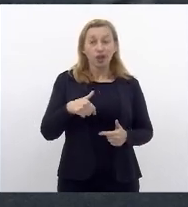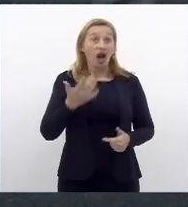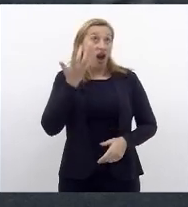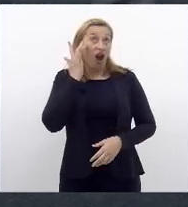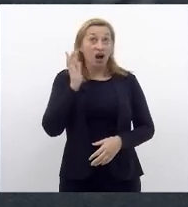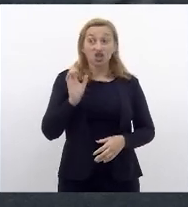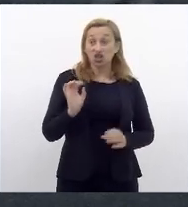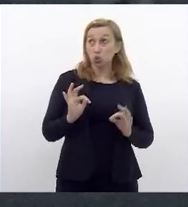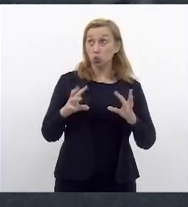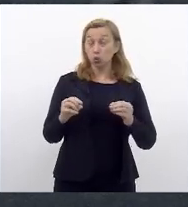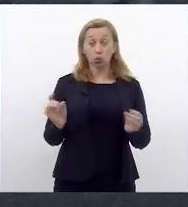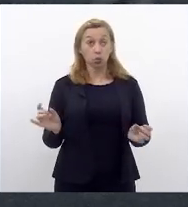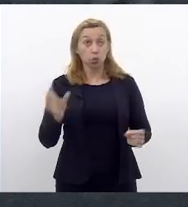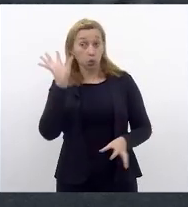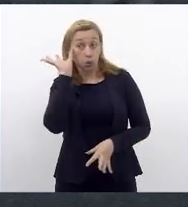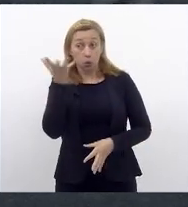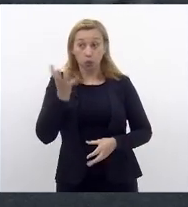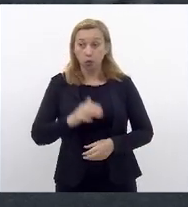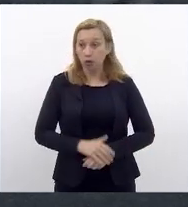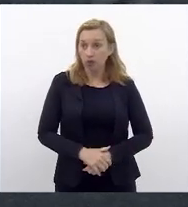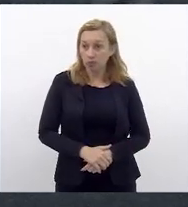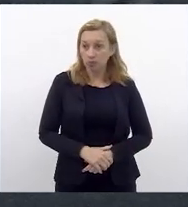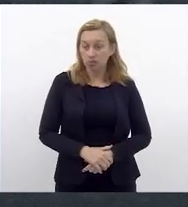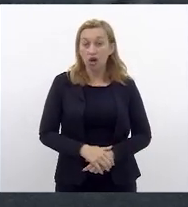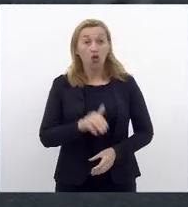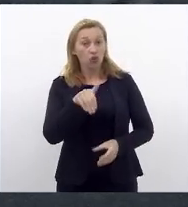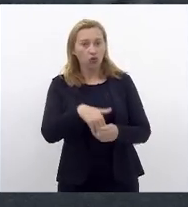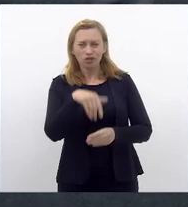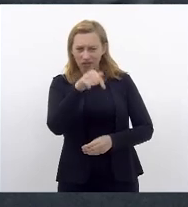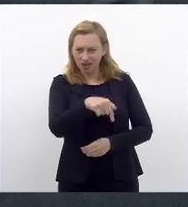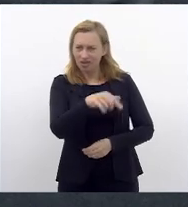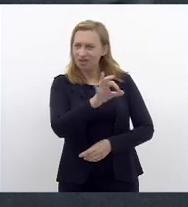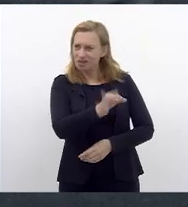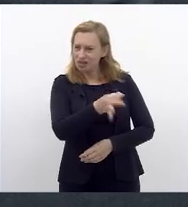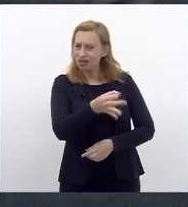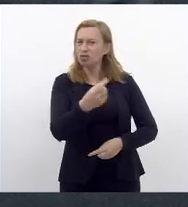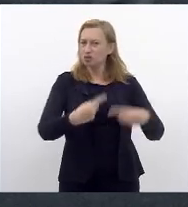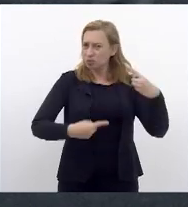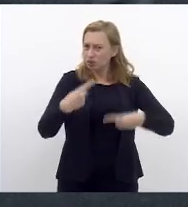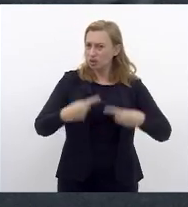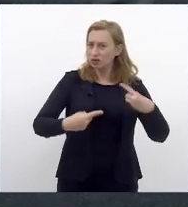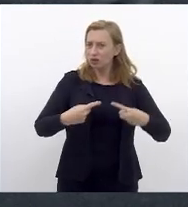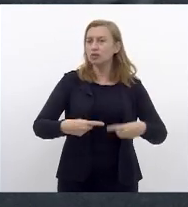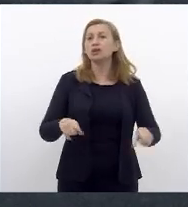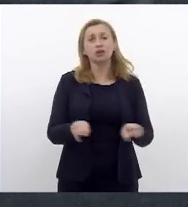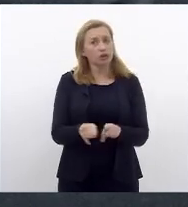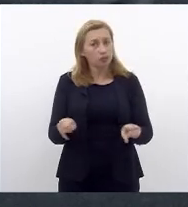que já está tudo resolvido. O voto aqui é, obviamente, político